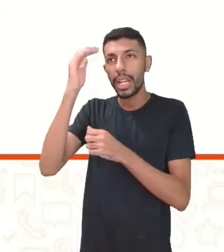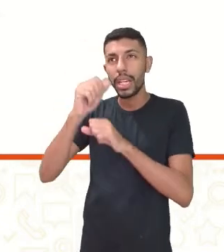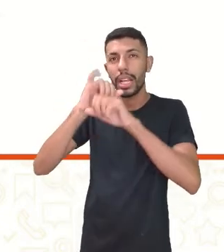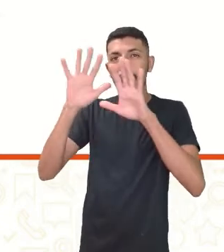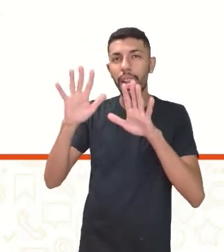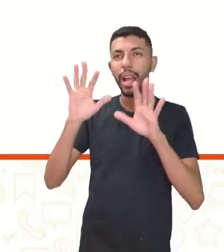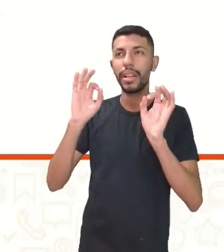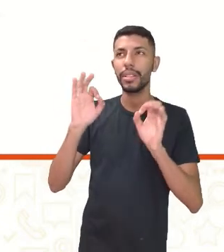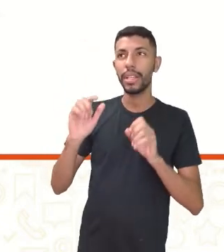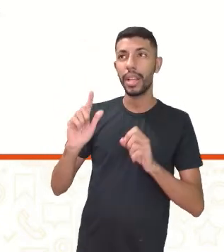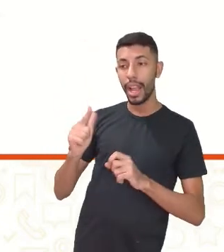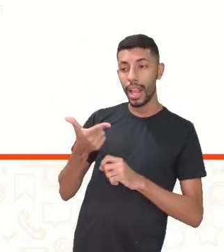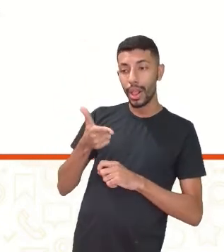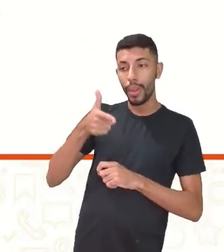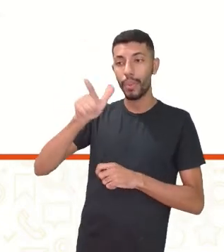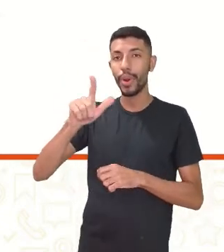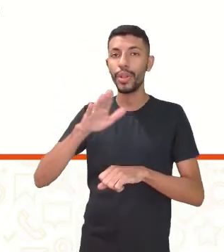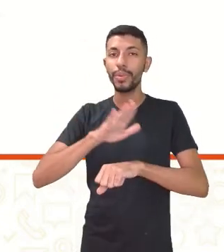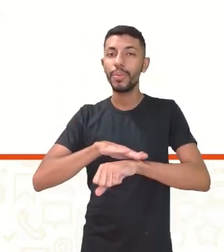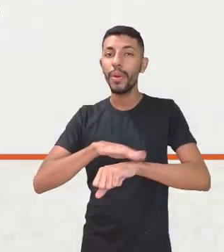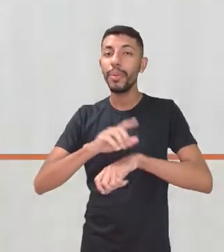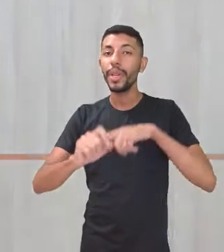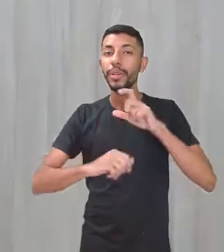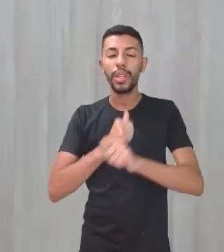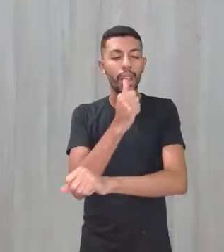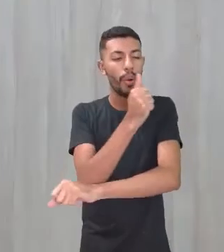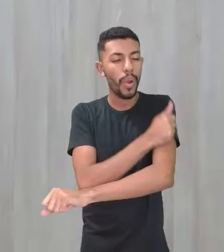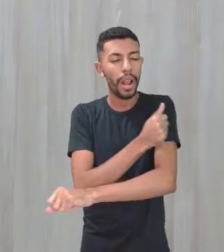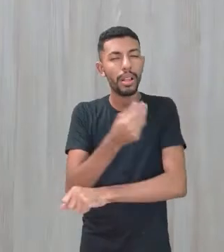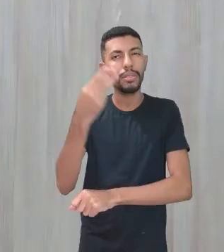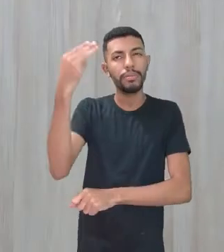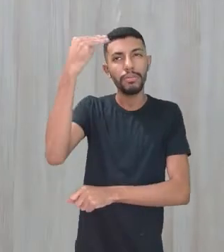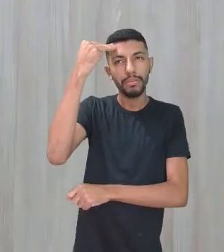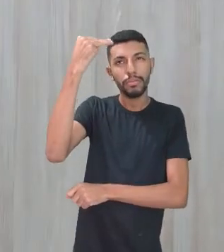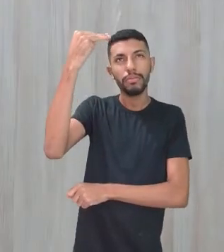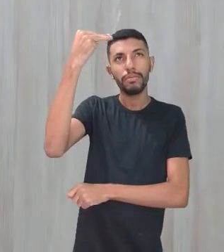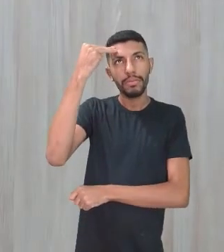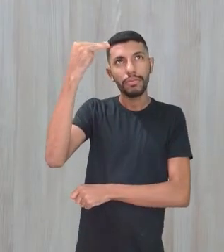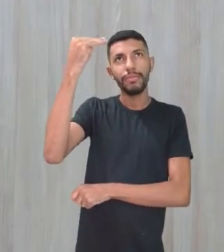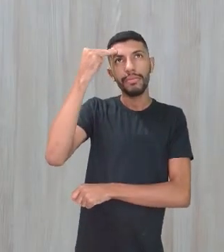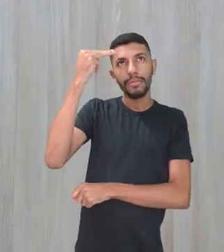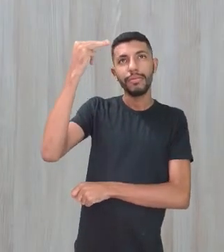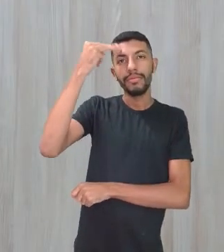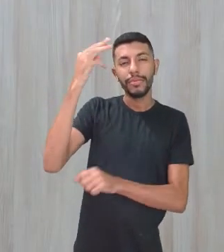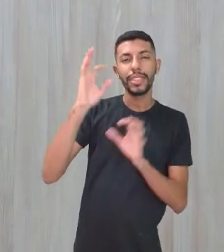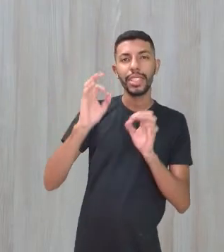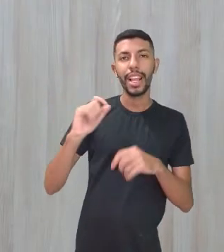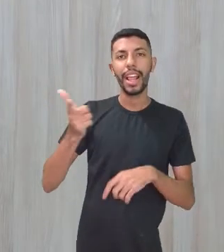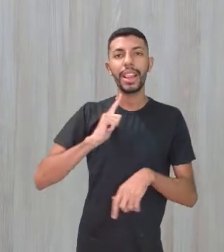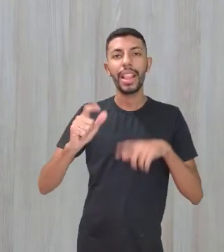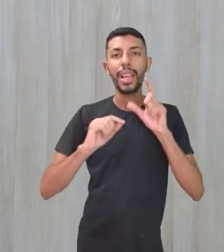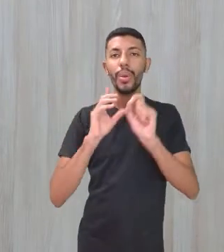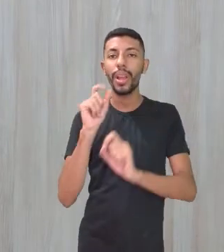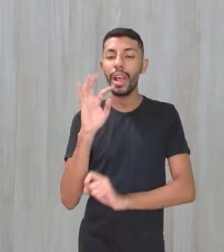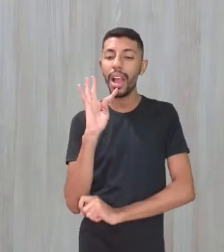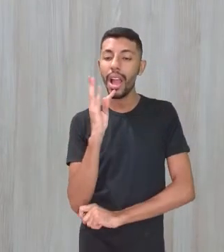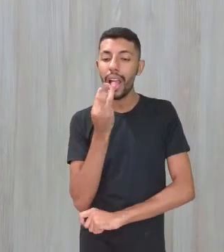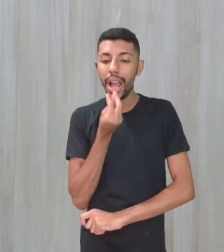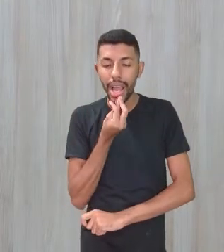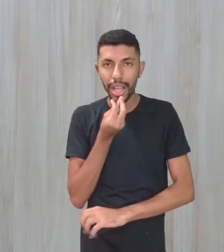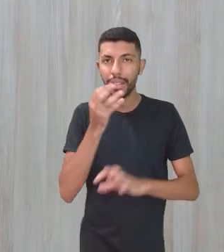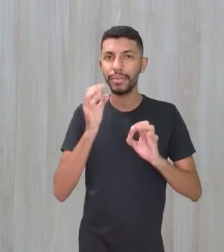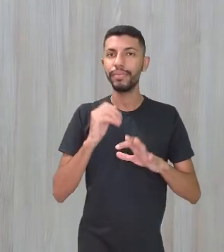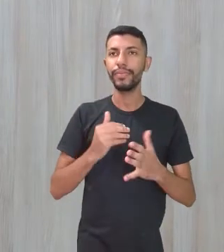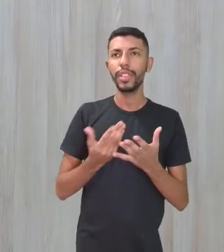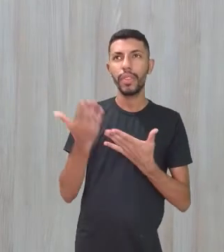no próximo momento, ele vai começar a memorizar, ele vai começar a ter esse conhecimento e vai